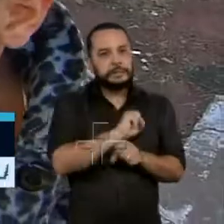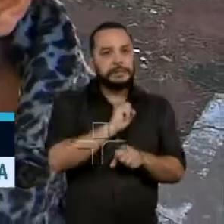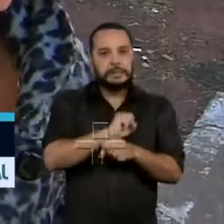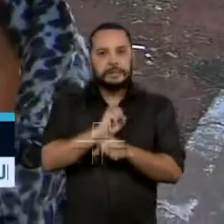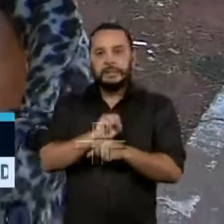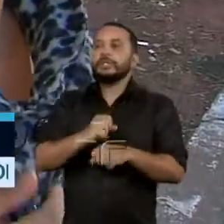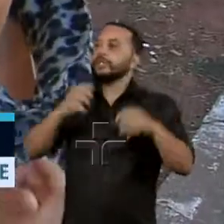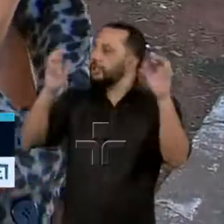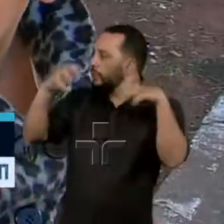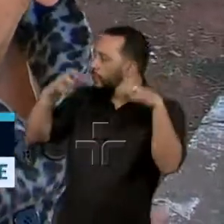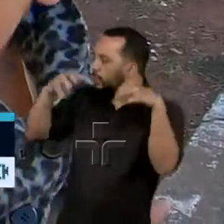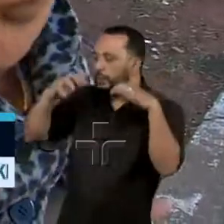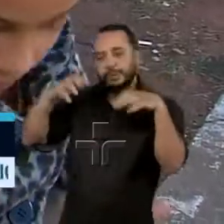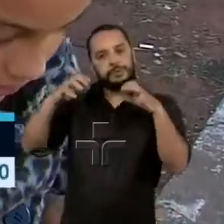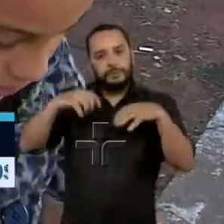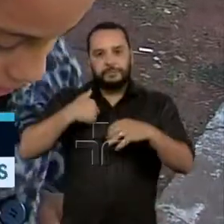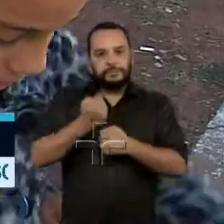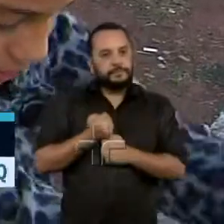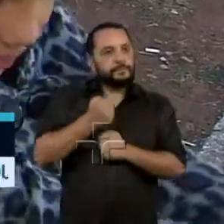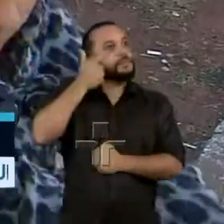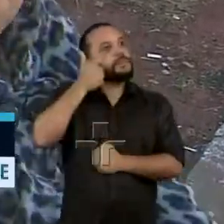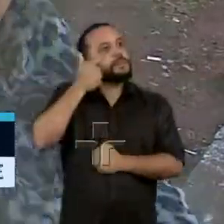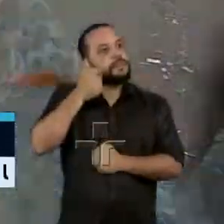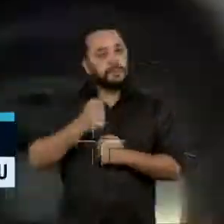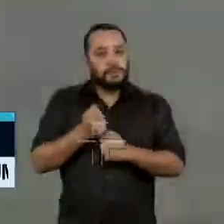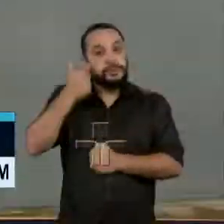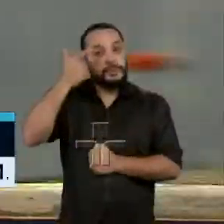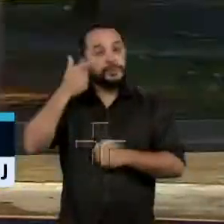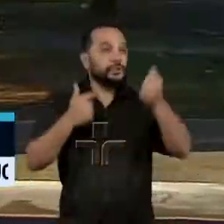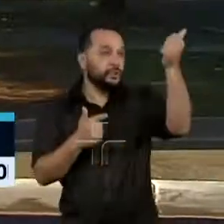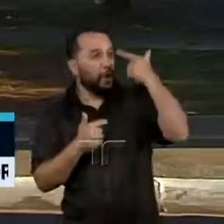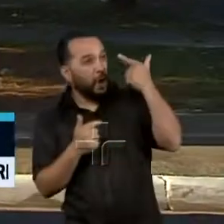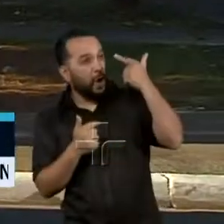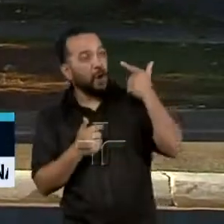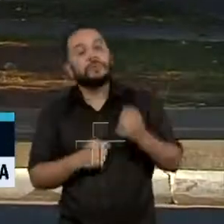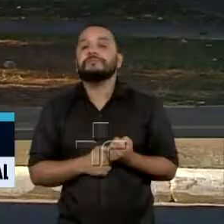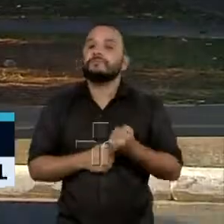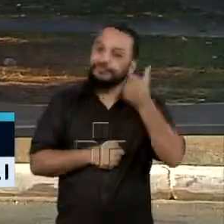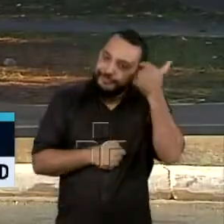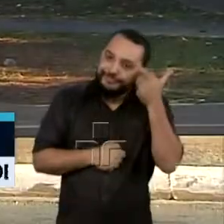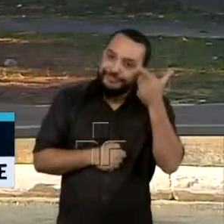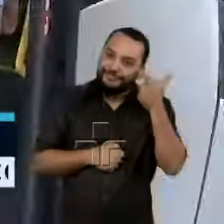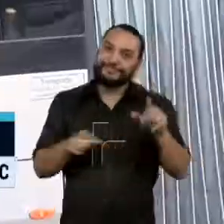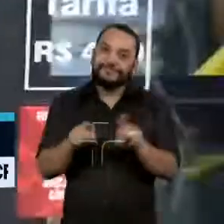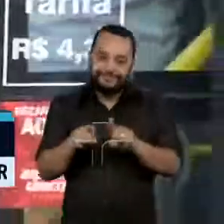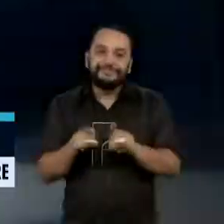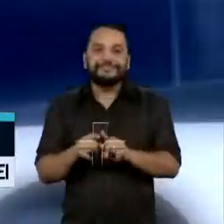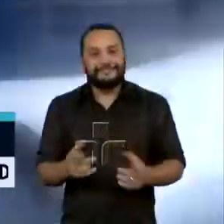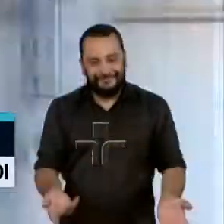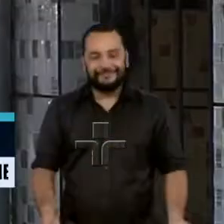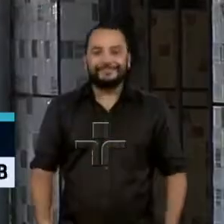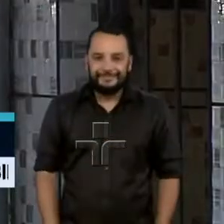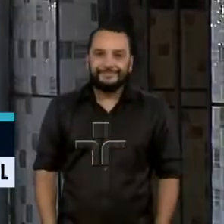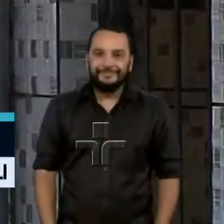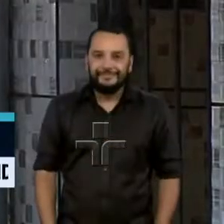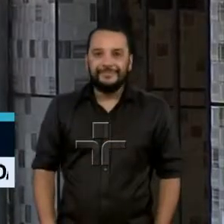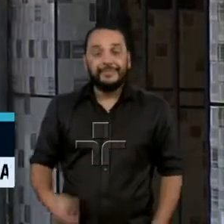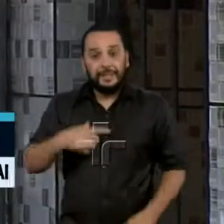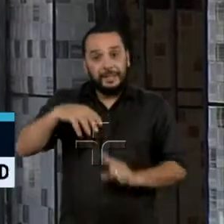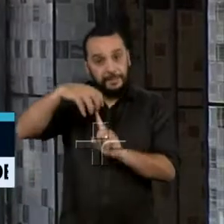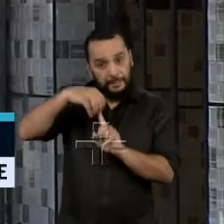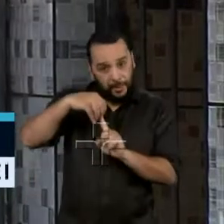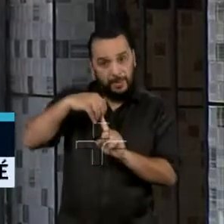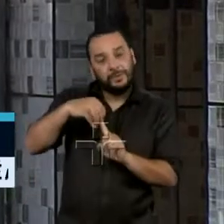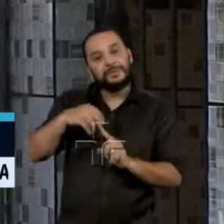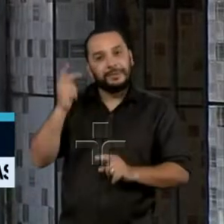Na chuva, tem que ficar de guarda-chuva. E no sol, sol quente, às vezes a gente fica de guarda-chuva também no sol, né? Esse ponto no extremo leste